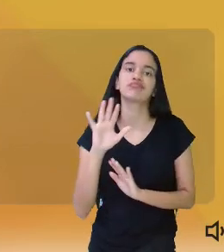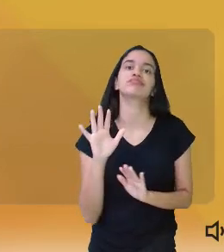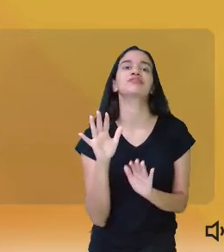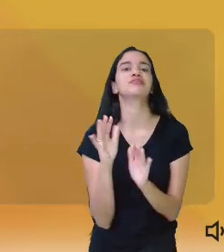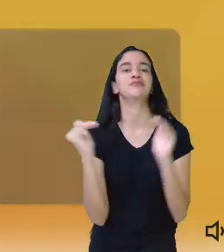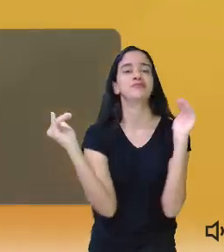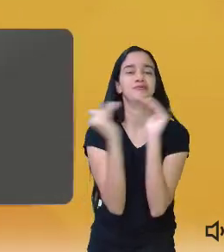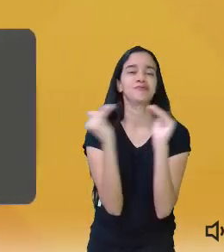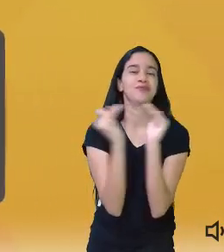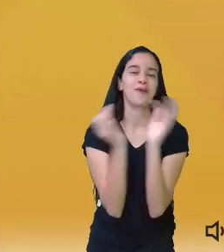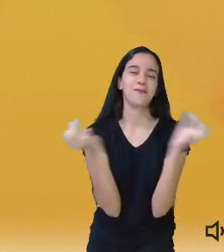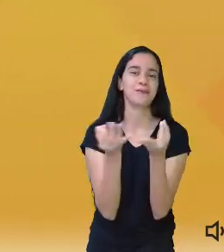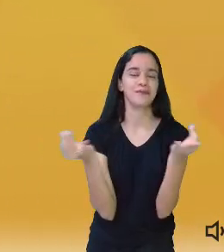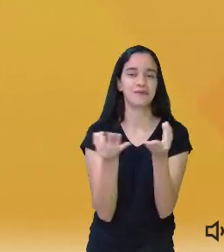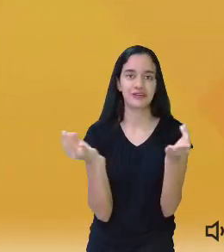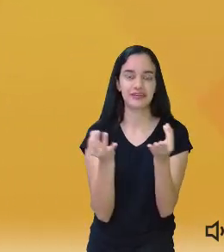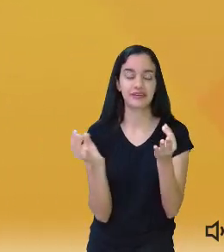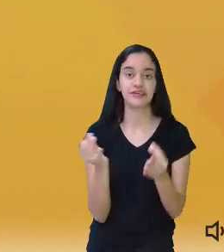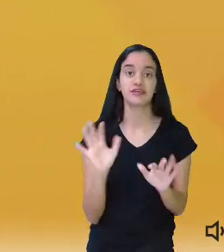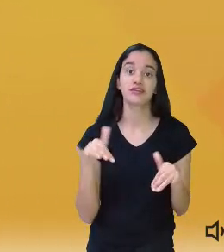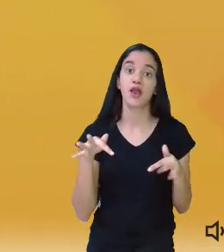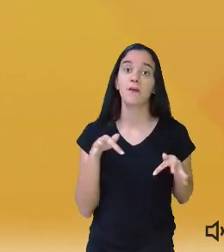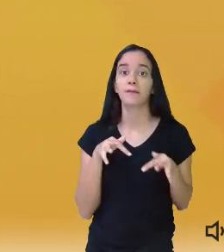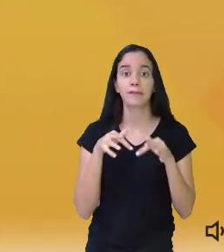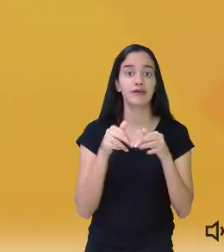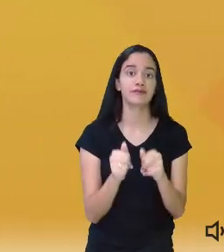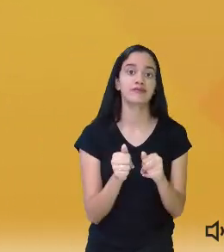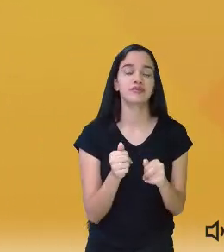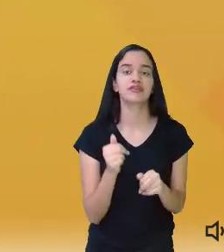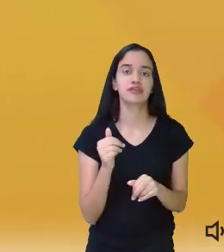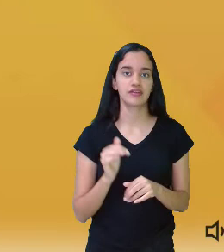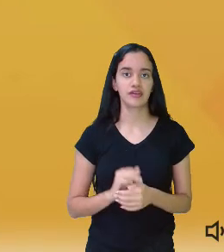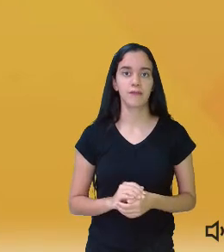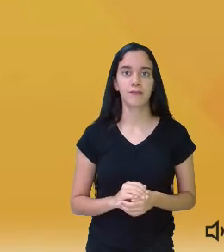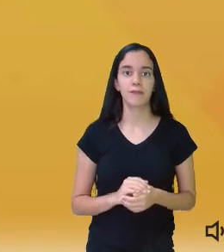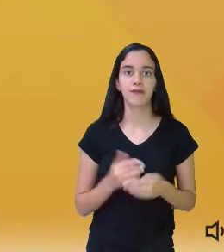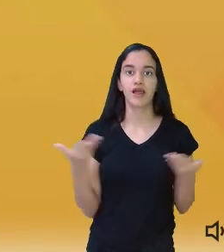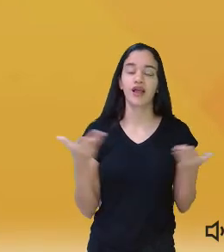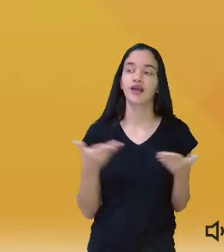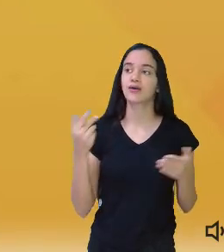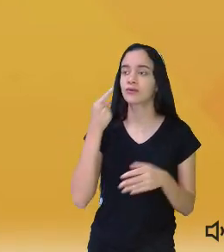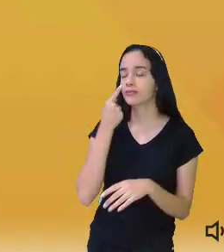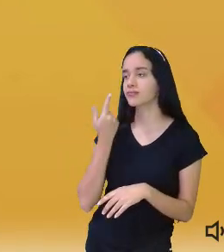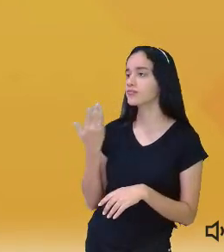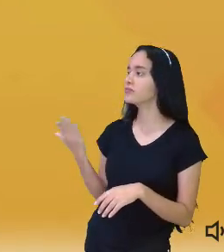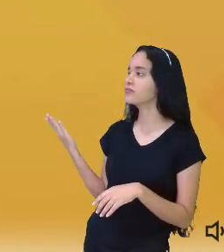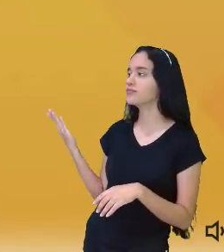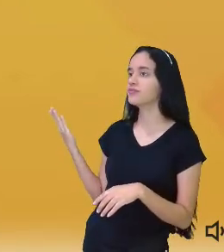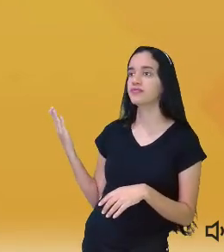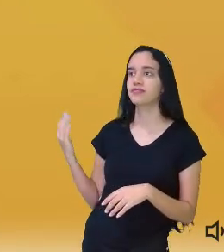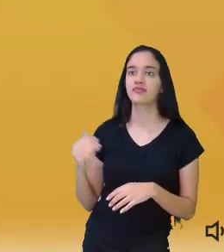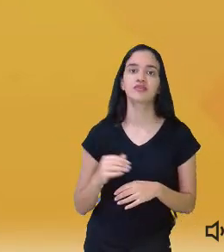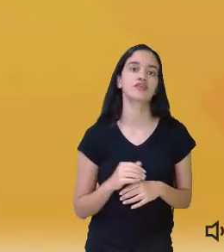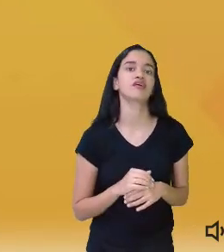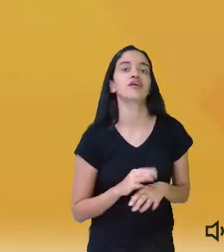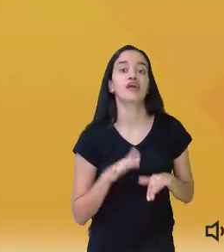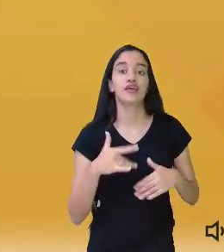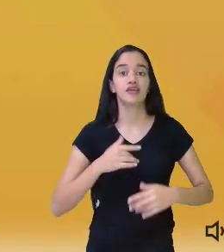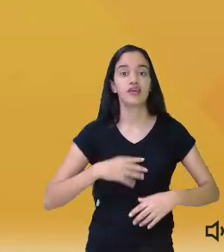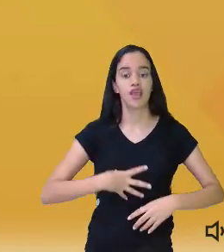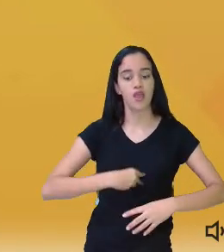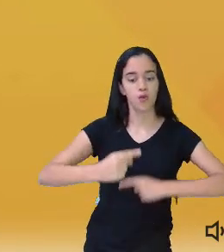match. Perfeitinho. E para finalizar, a gente vai abrir aqui essas 2 últimas cartinhas, professora Márcia, que é o